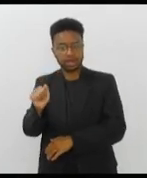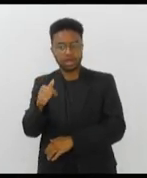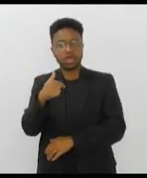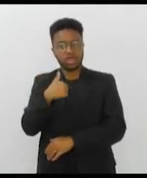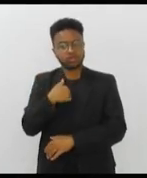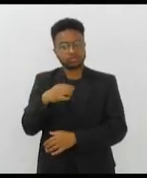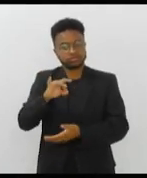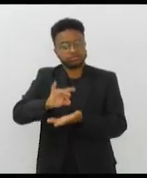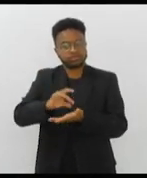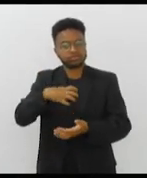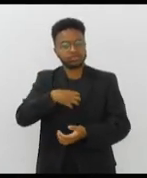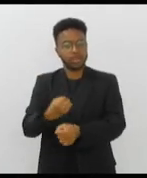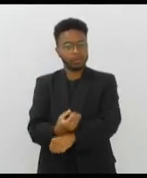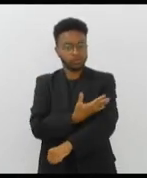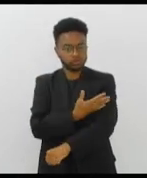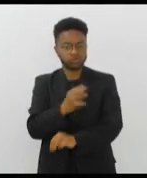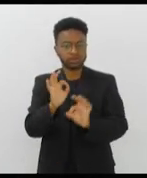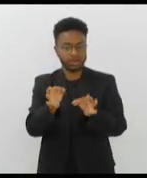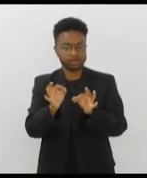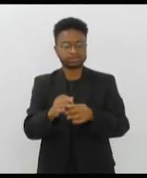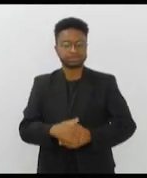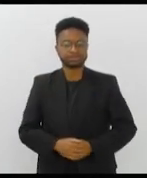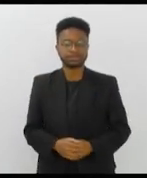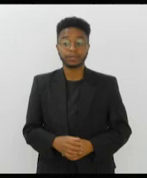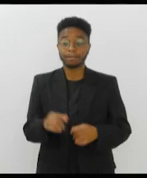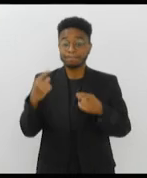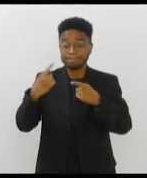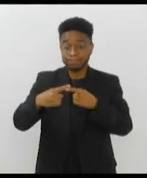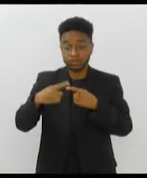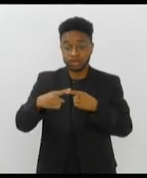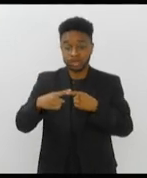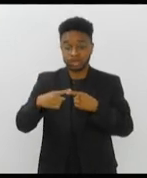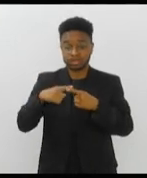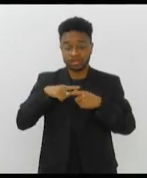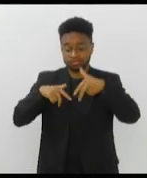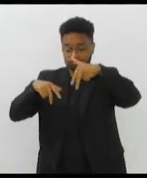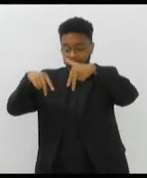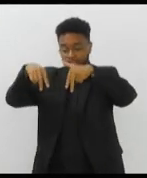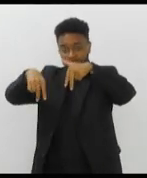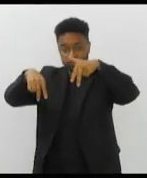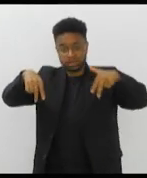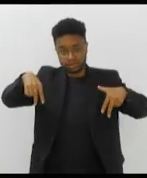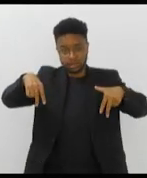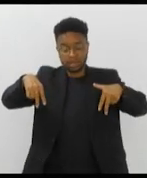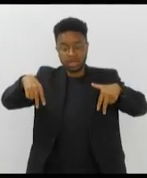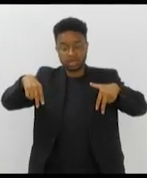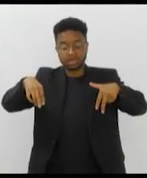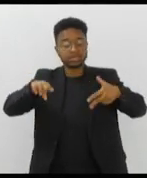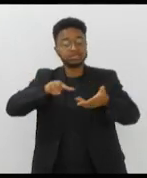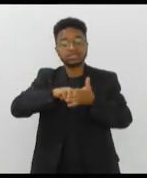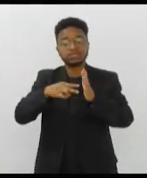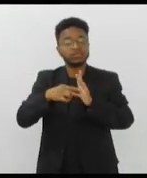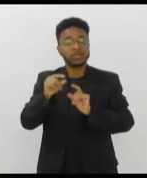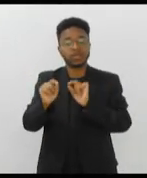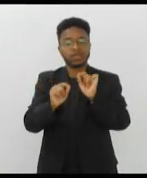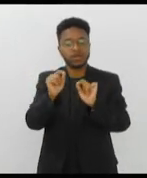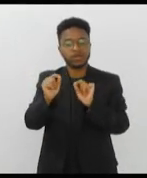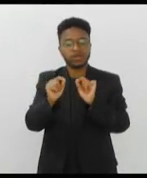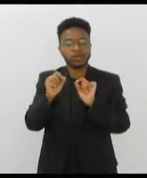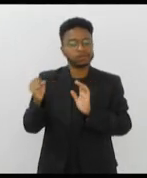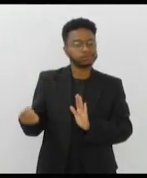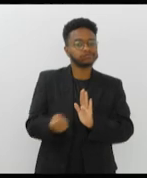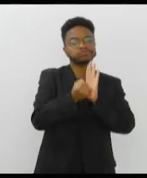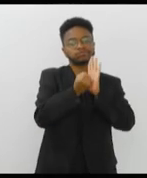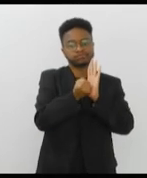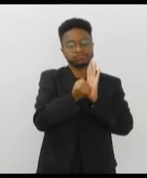deveras emocionada, né? Porque aquele pódio inteiro representava, né, tinha um grande